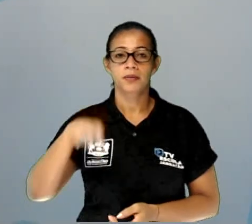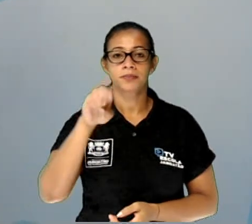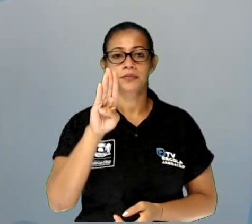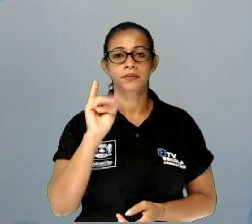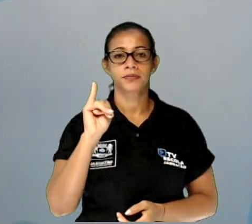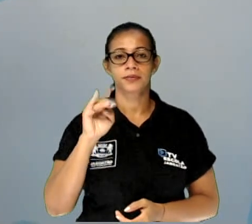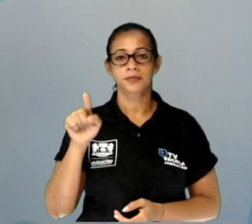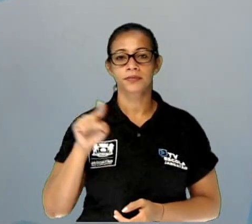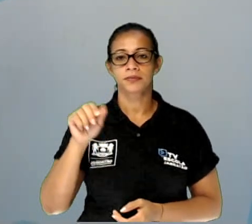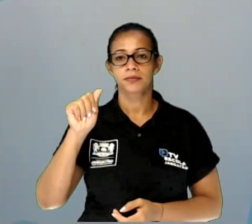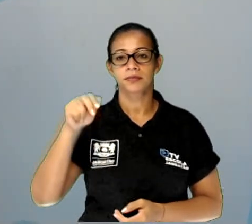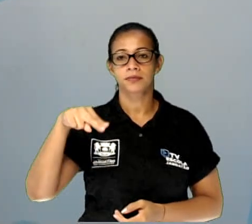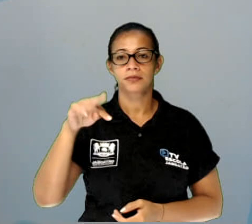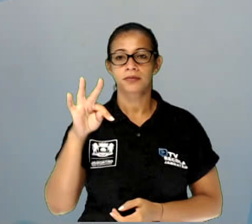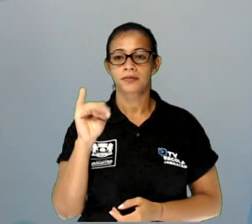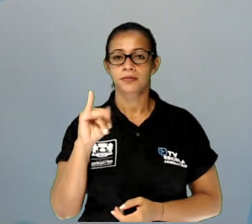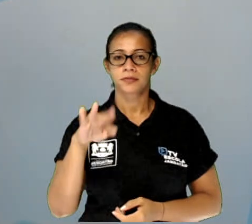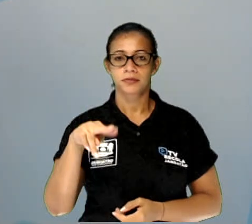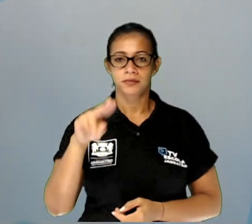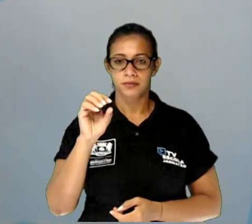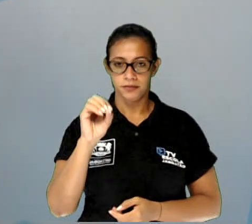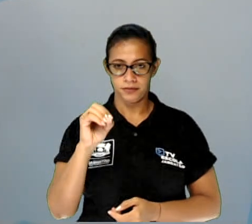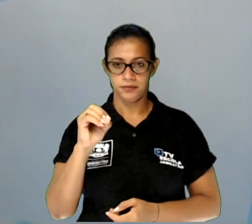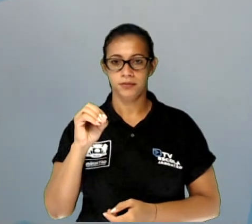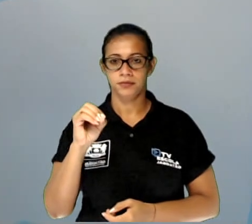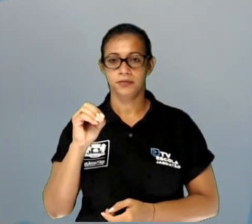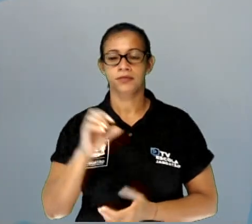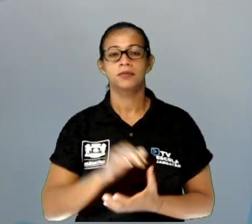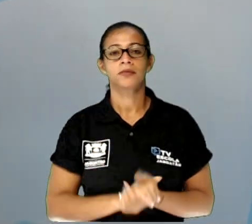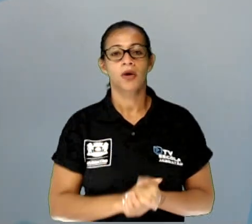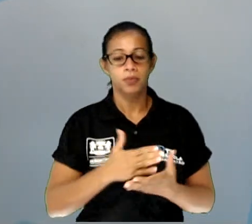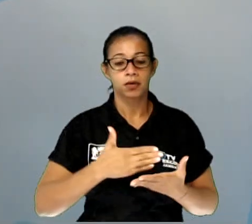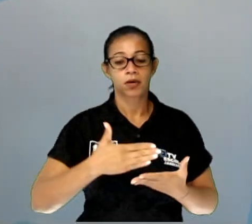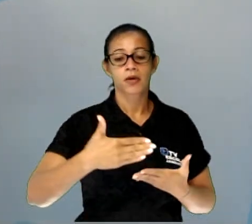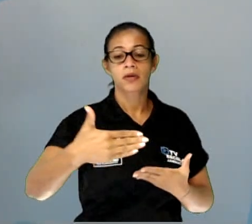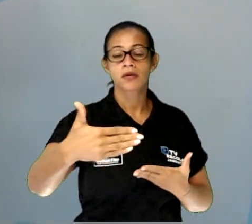ali do Império Romano. Isso mesmo.